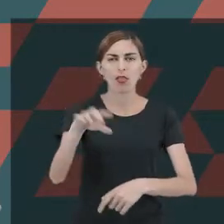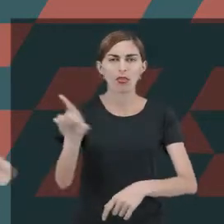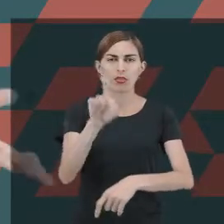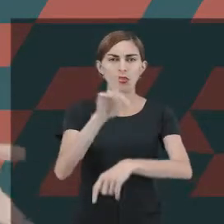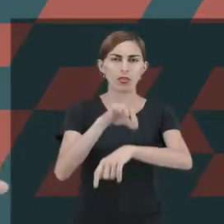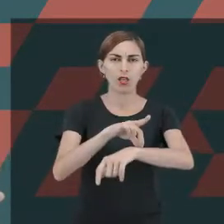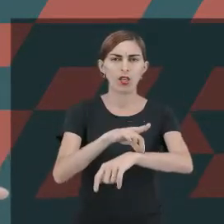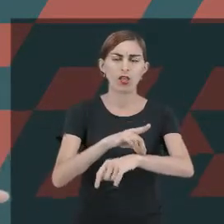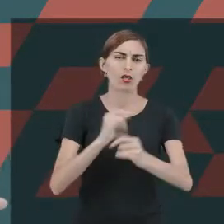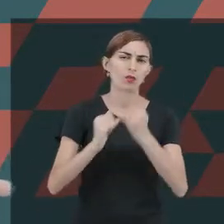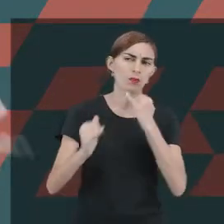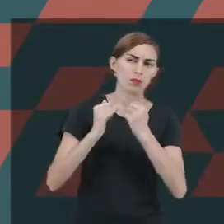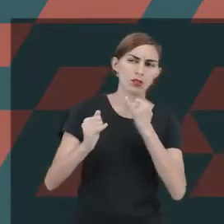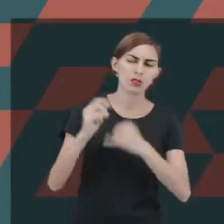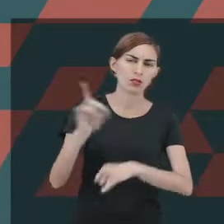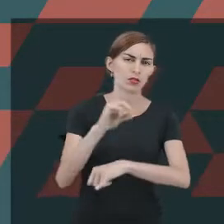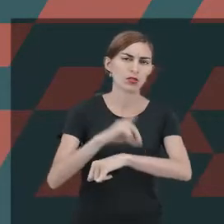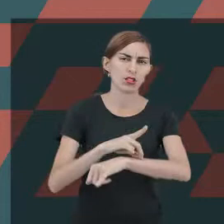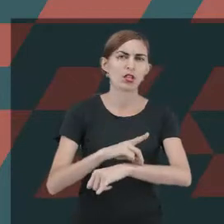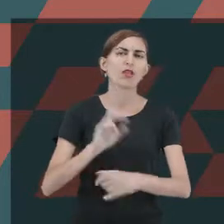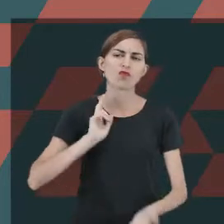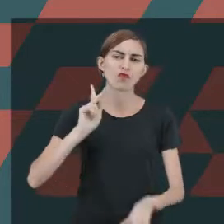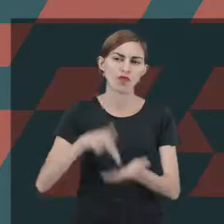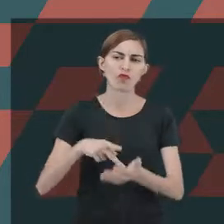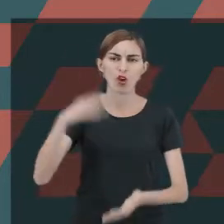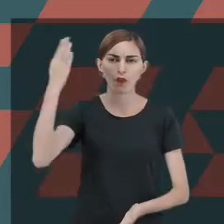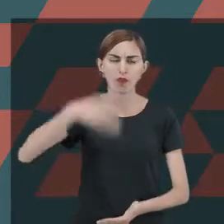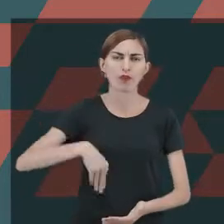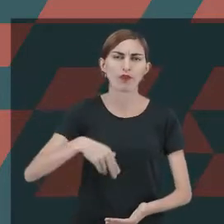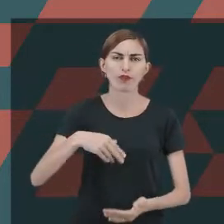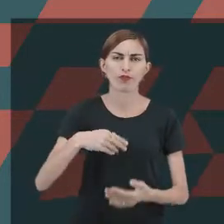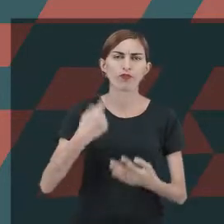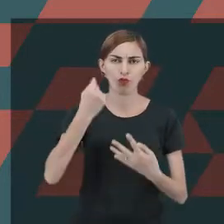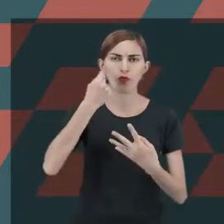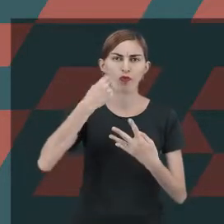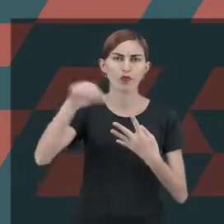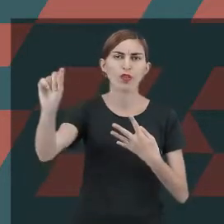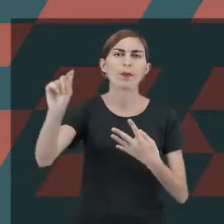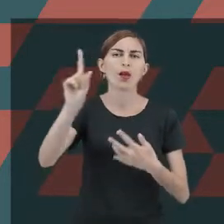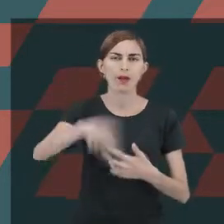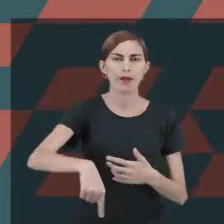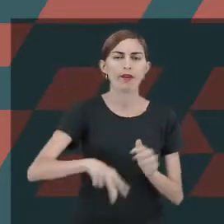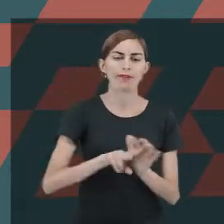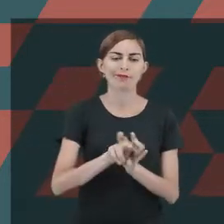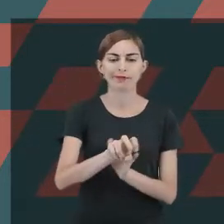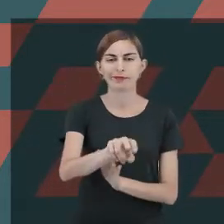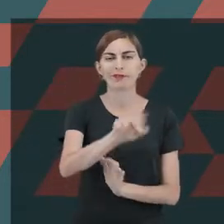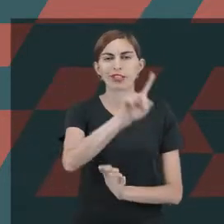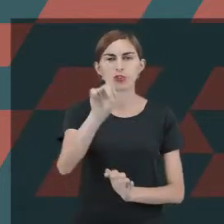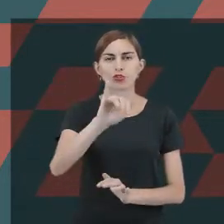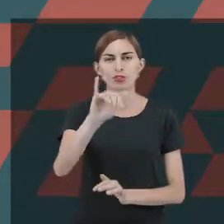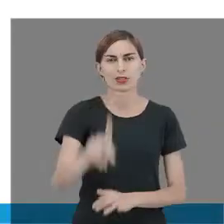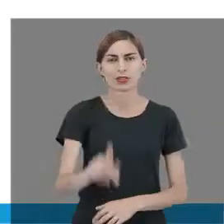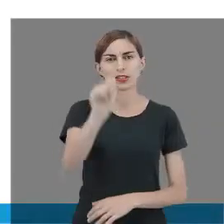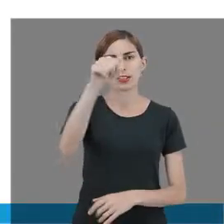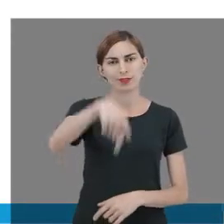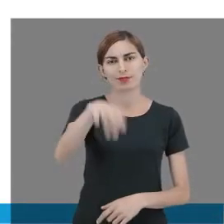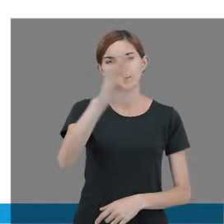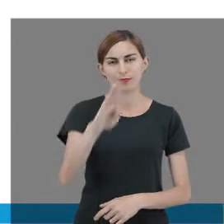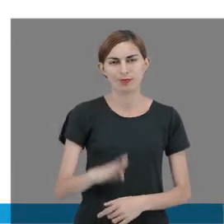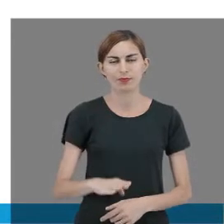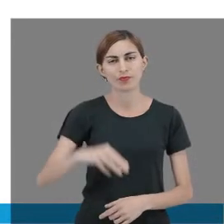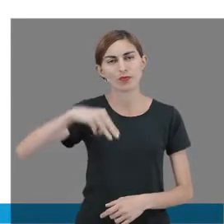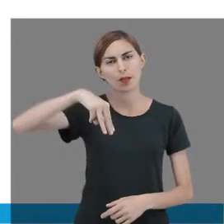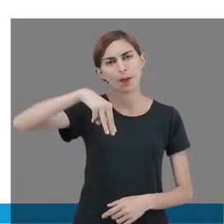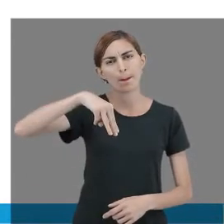parecia dengue, mas eram negativos para dengue, realmente foram confirmados que eram pela Zika e se confirmou a chegada do vírus aqui no Brasil. Em maio